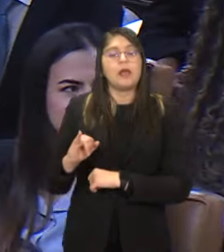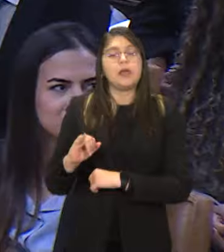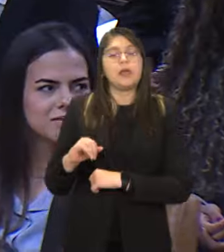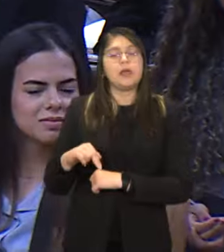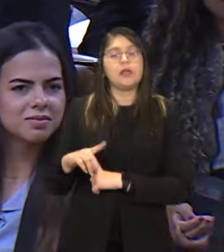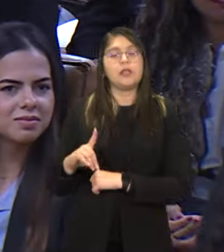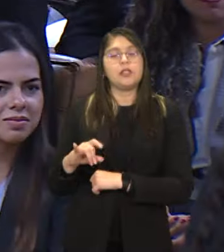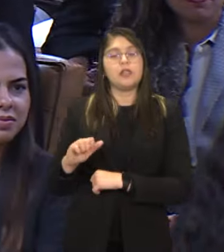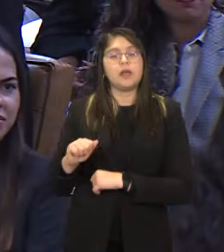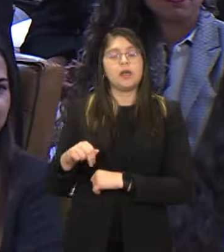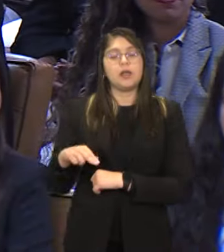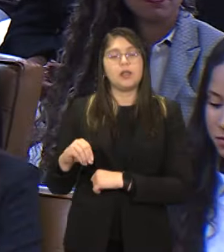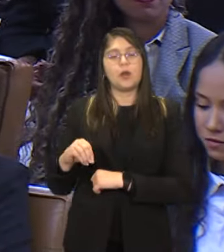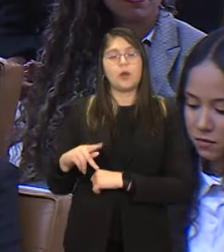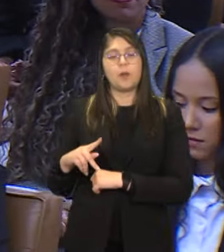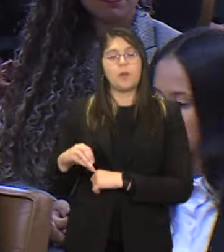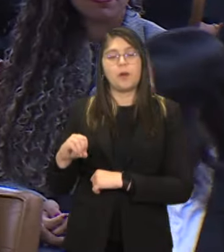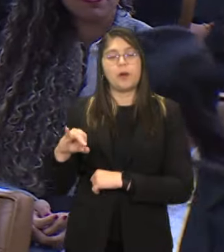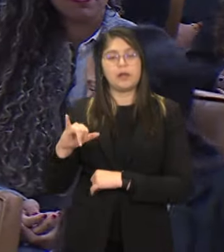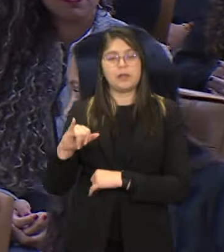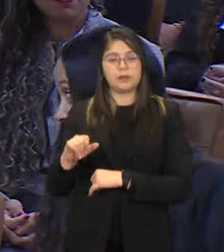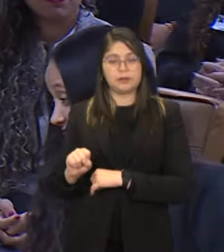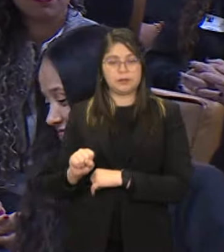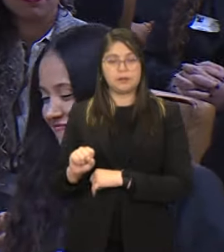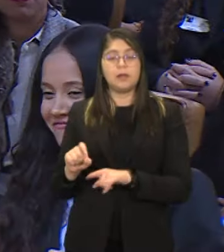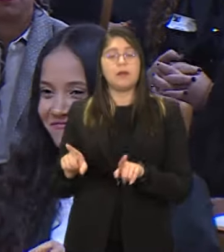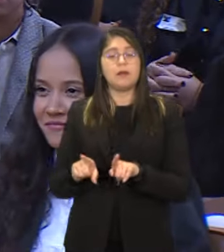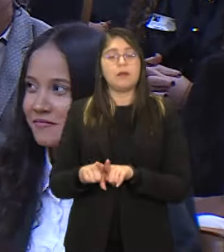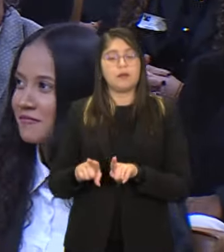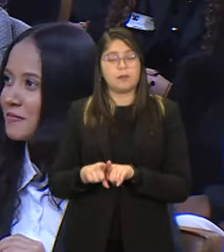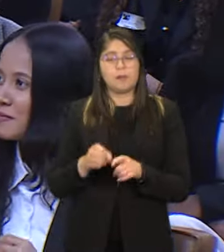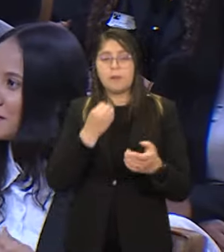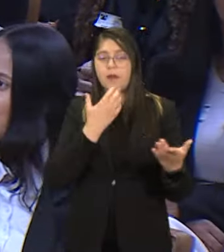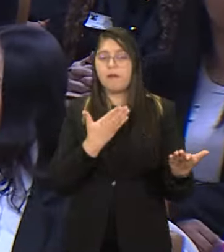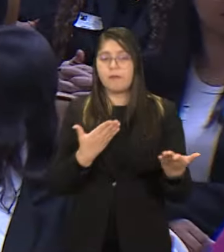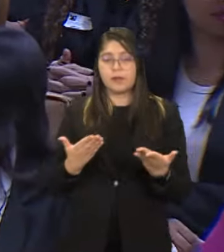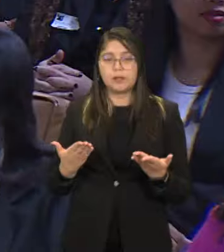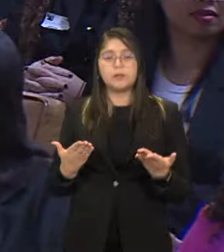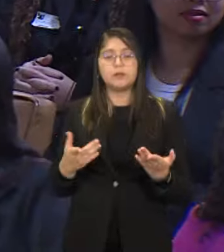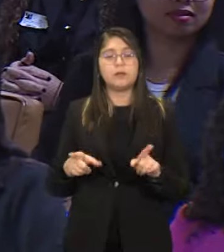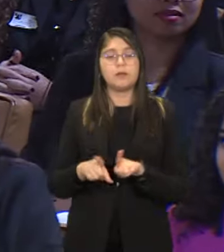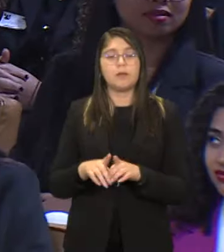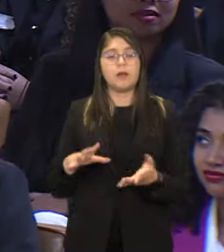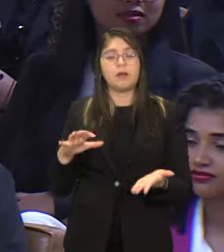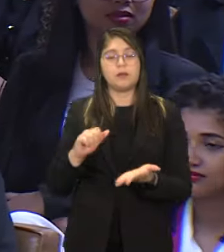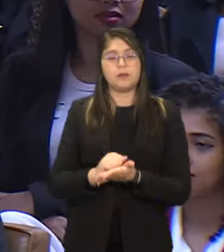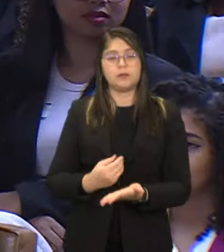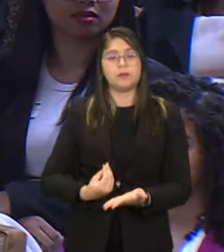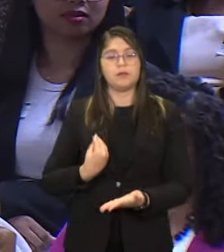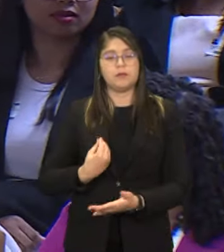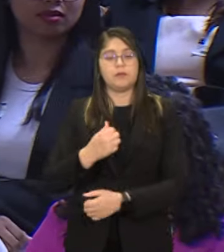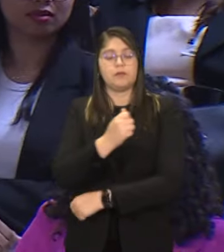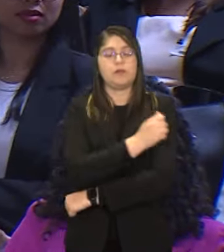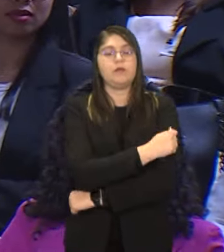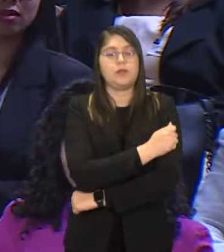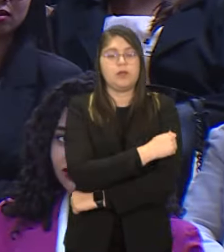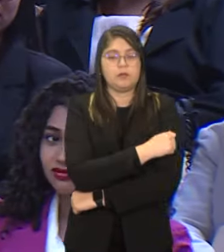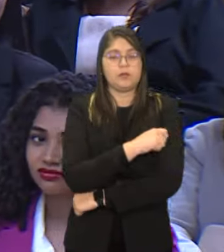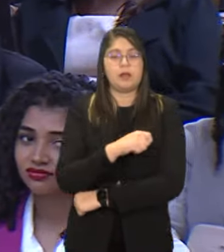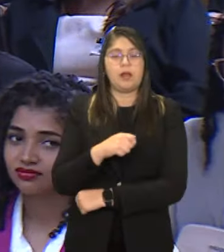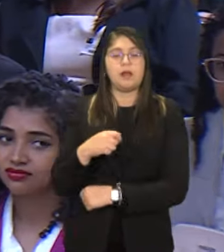também registro, sejam muito bem-vindos, e também registro a presença dos estudantes da Universidade do Vale